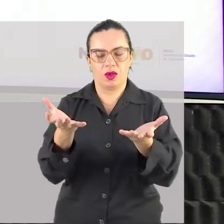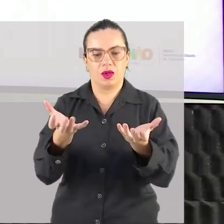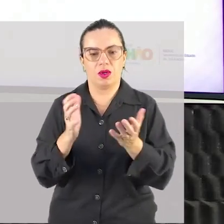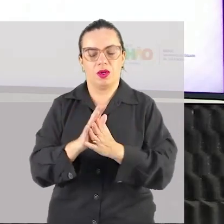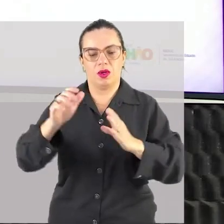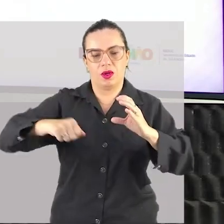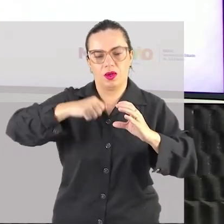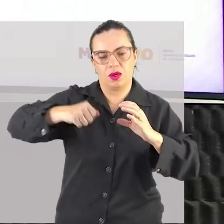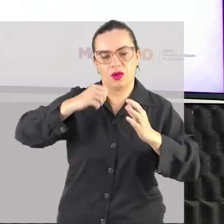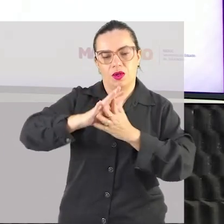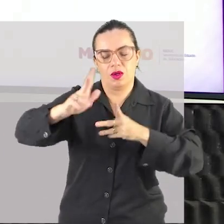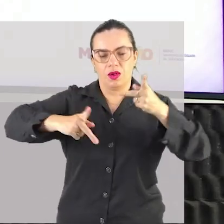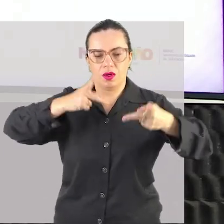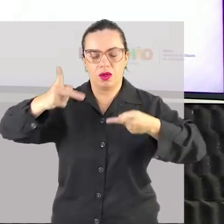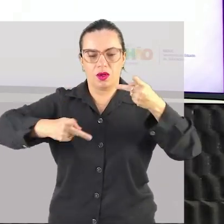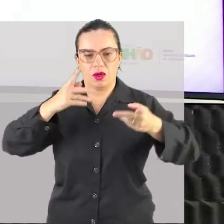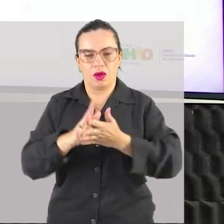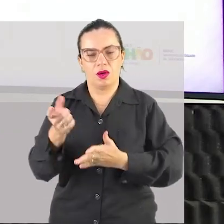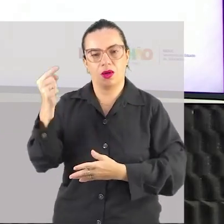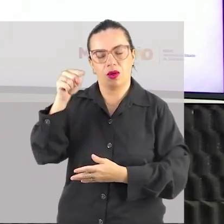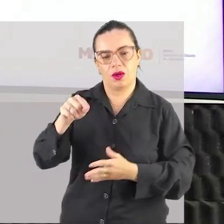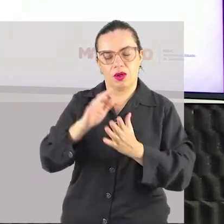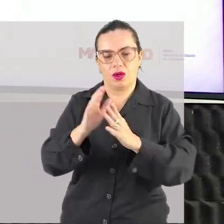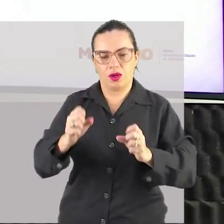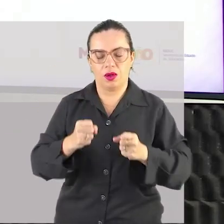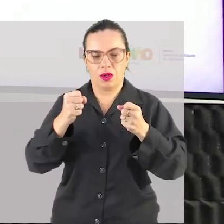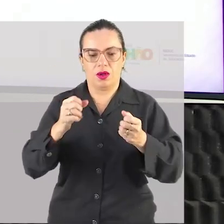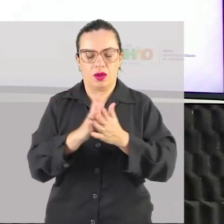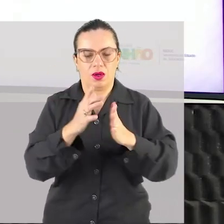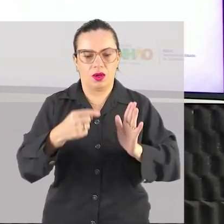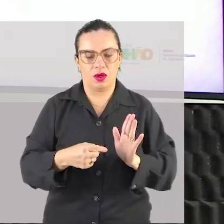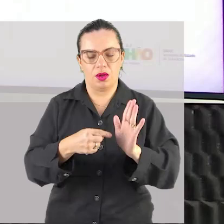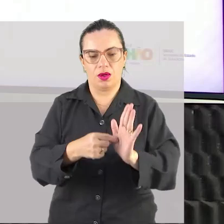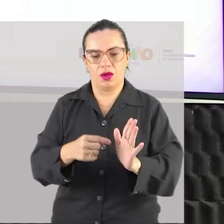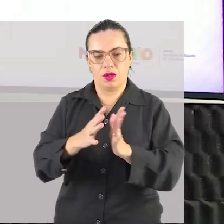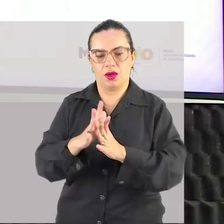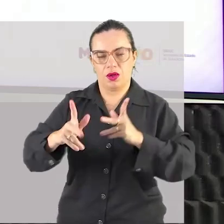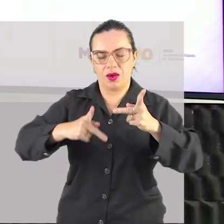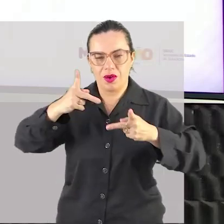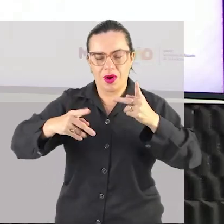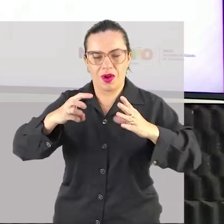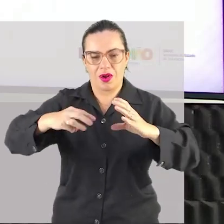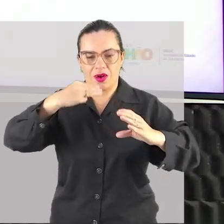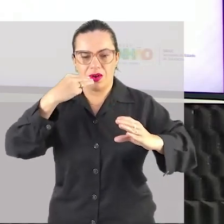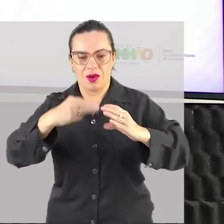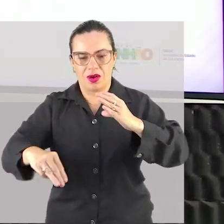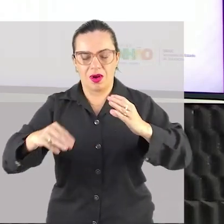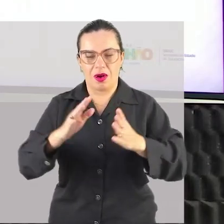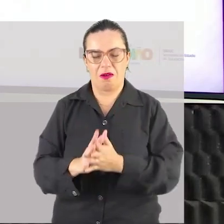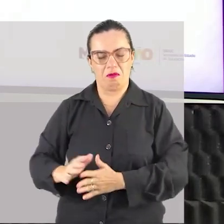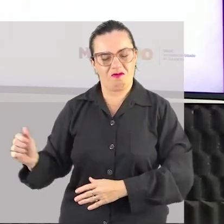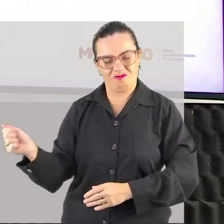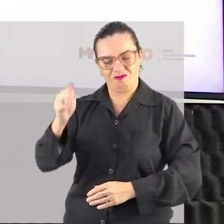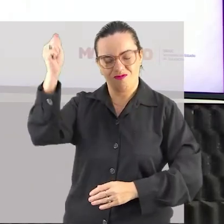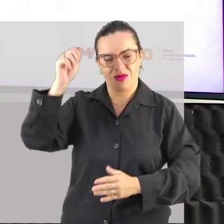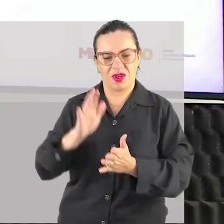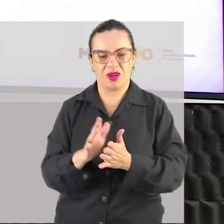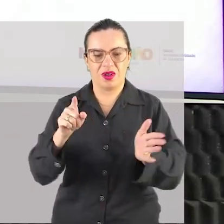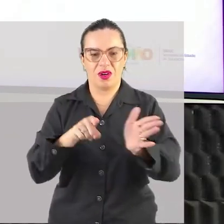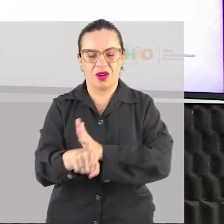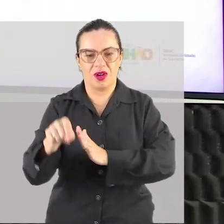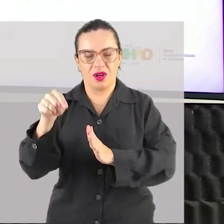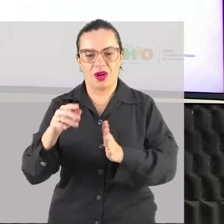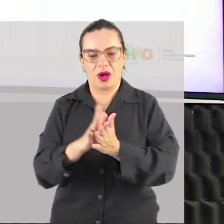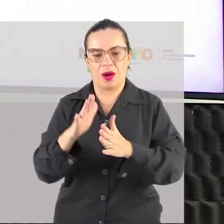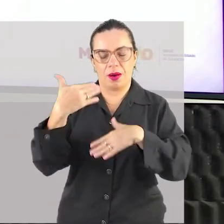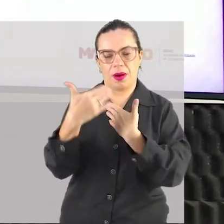este vídeo aqui eu falando para vocês para que vocês possam lá colocar para mim no comentário Foi show essa questão Foi show essa prova porque é essa